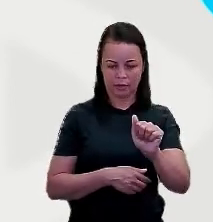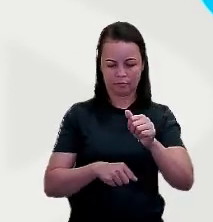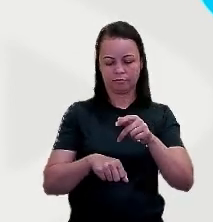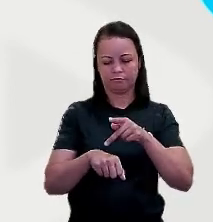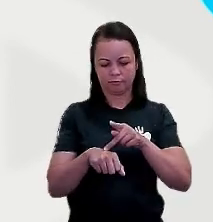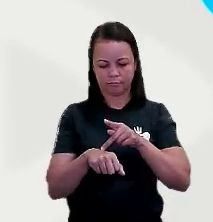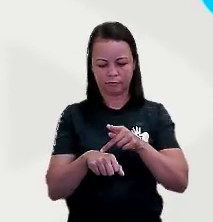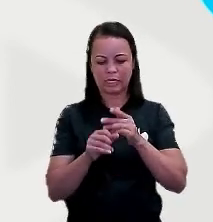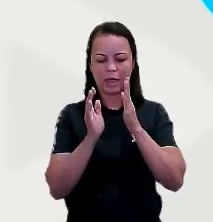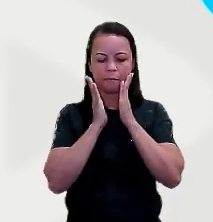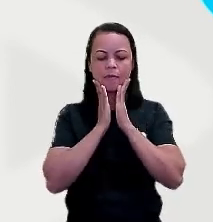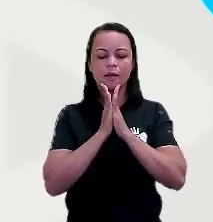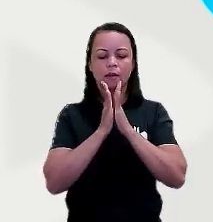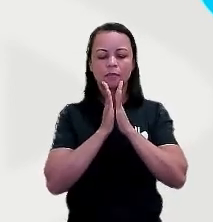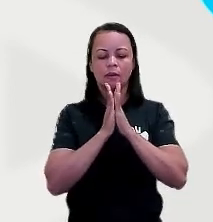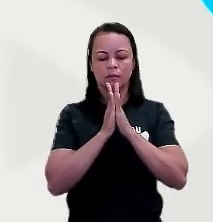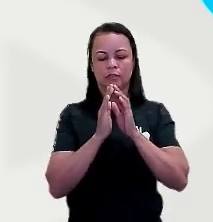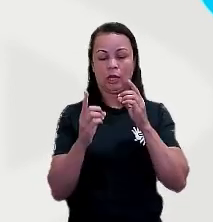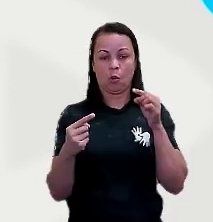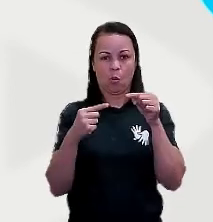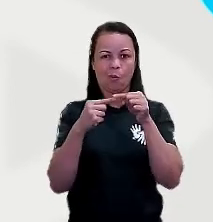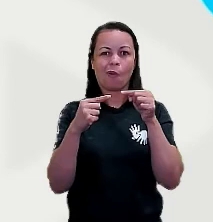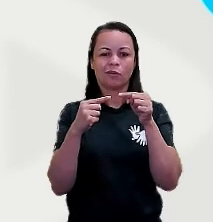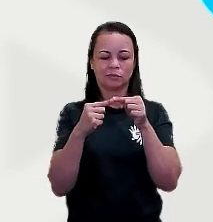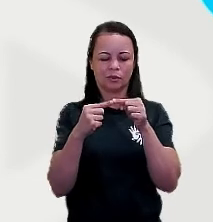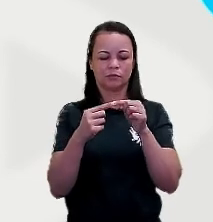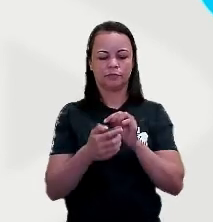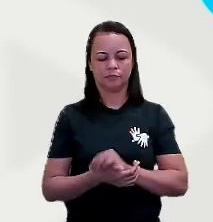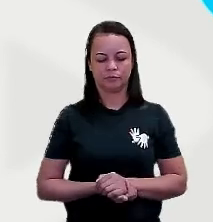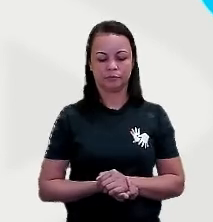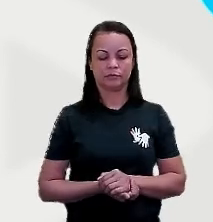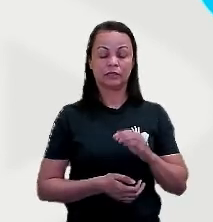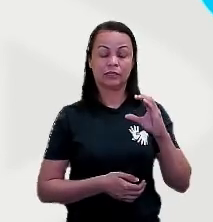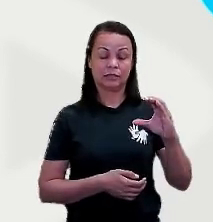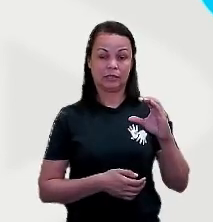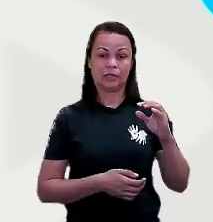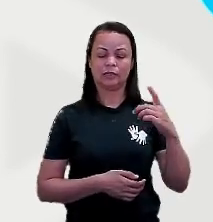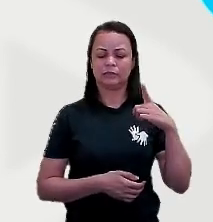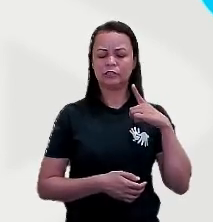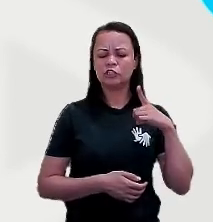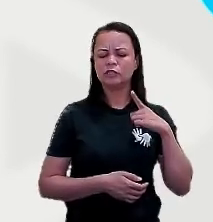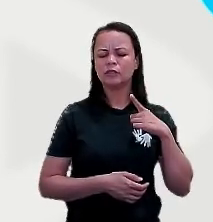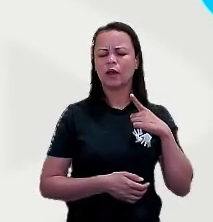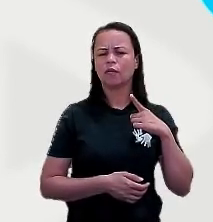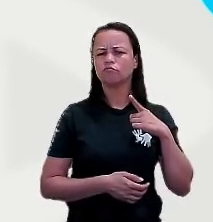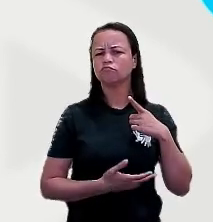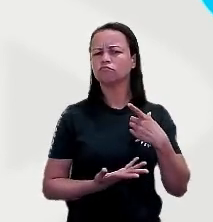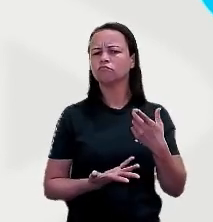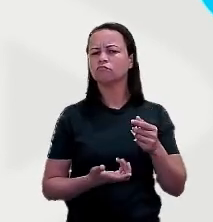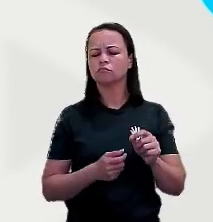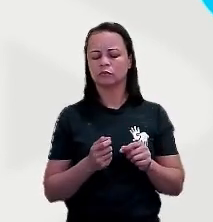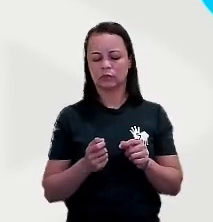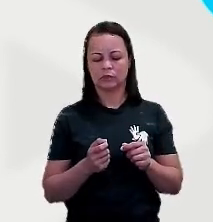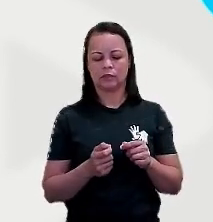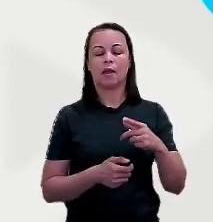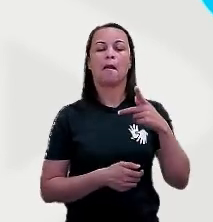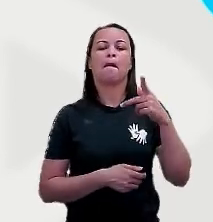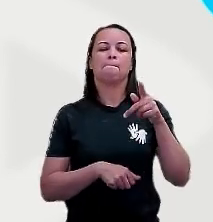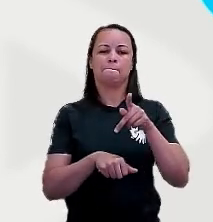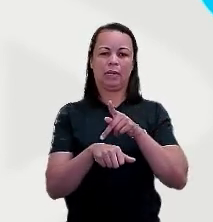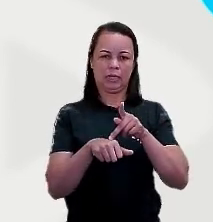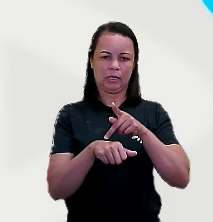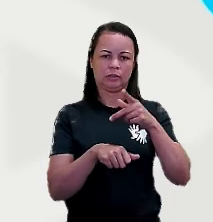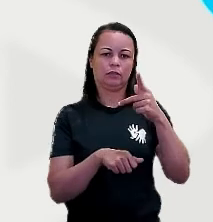Já aqui, ó, tá vindo antes, né, do substantivo. Então, tinha preta